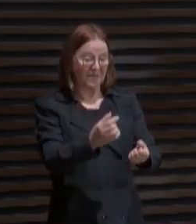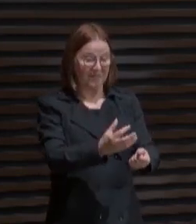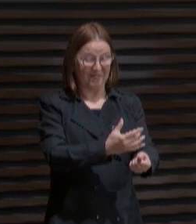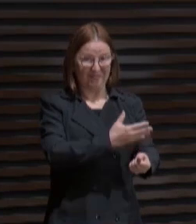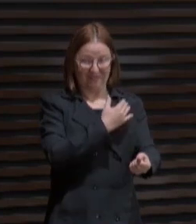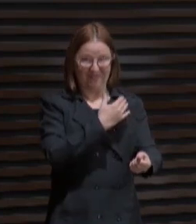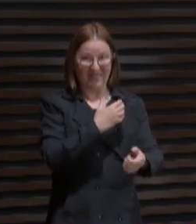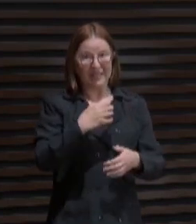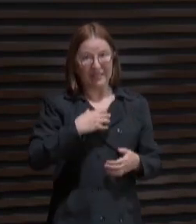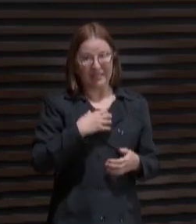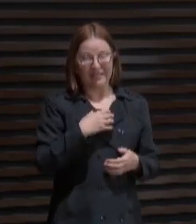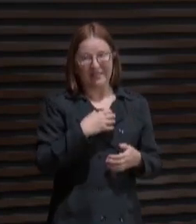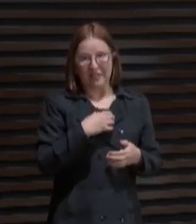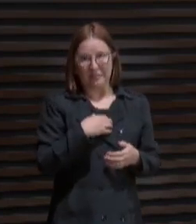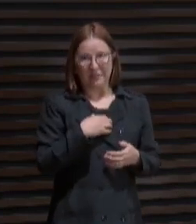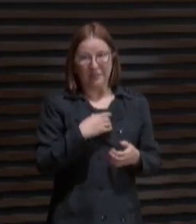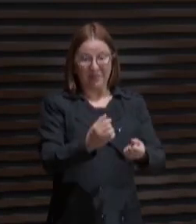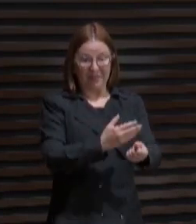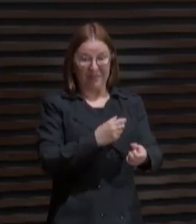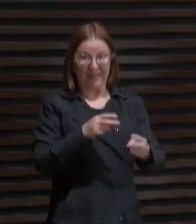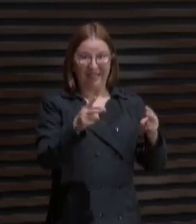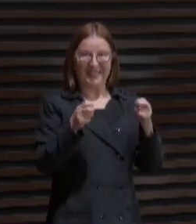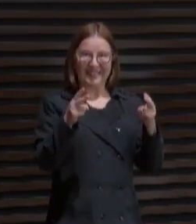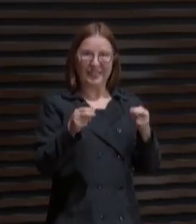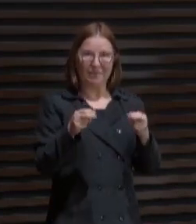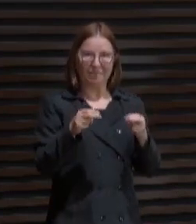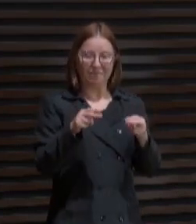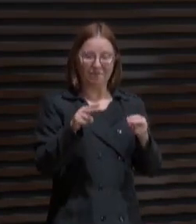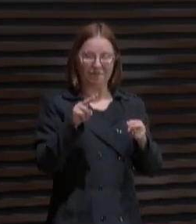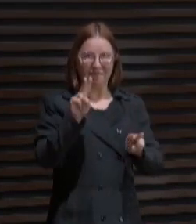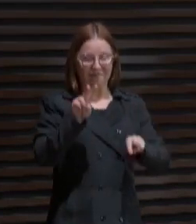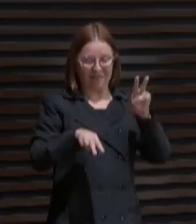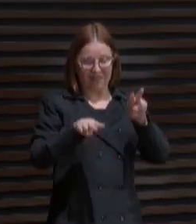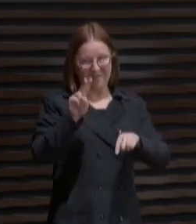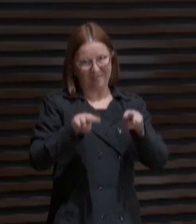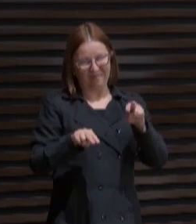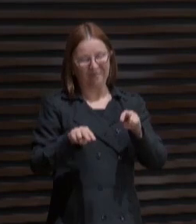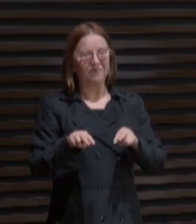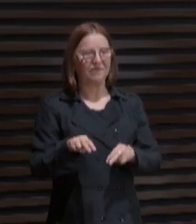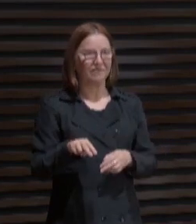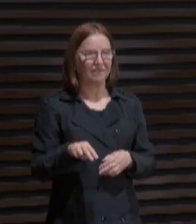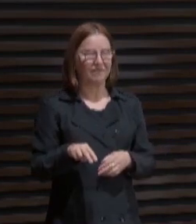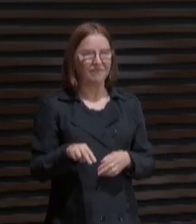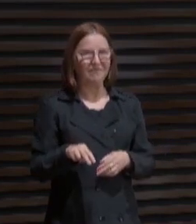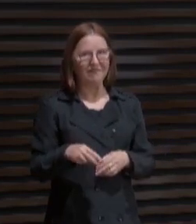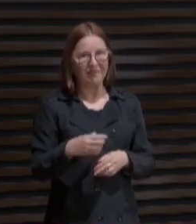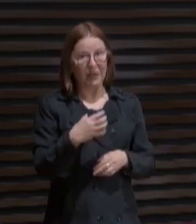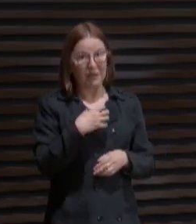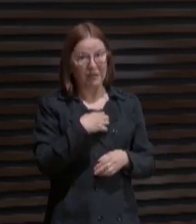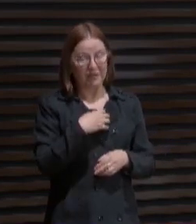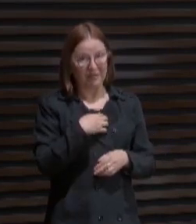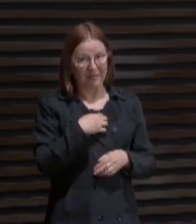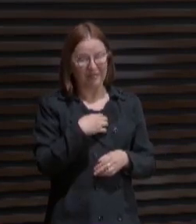a emoção é conscientemente percebida e avaliada. O sentimento é a disposição